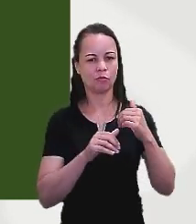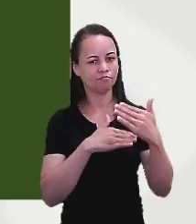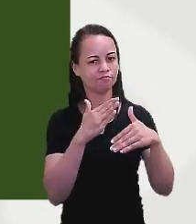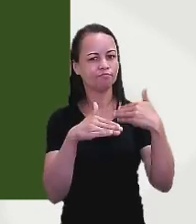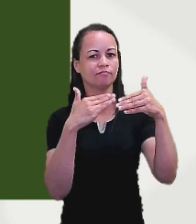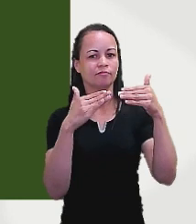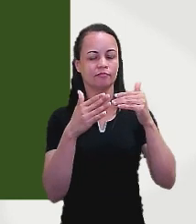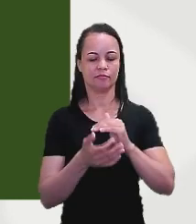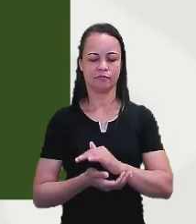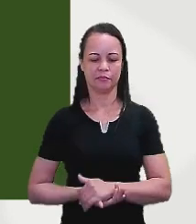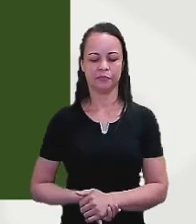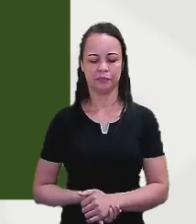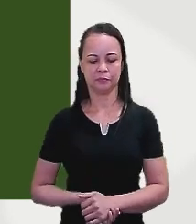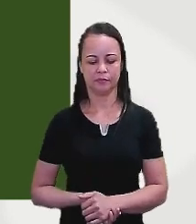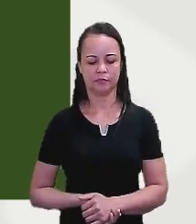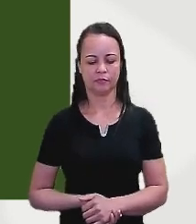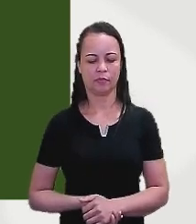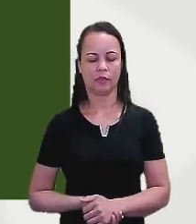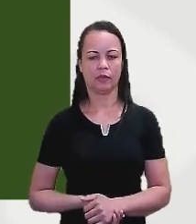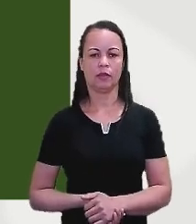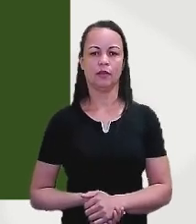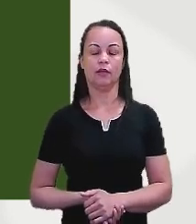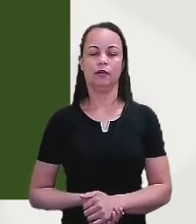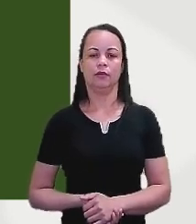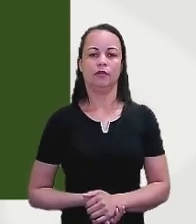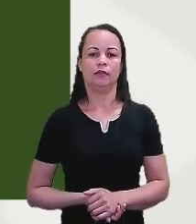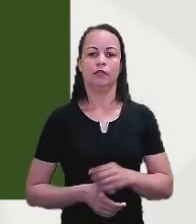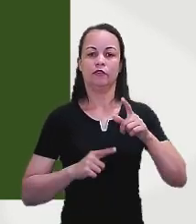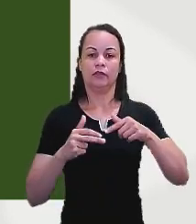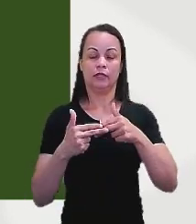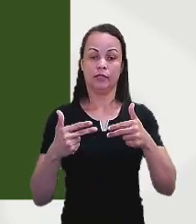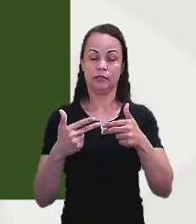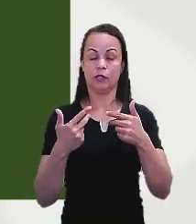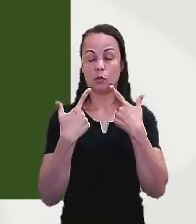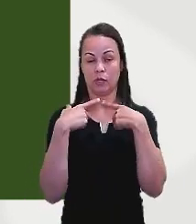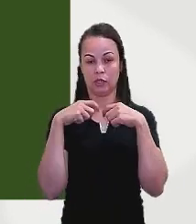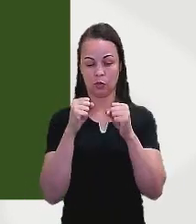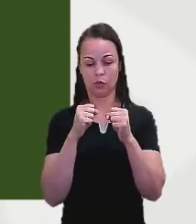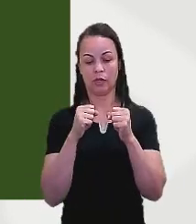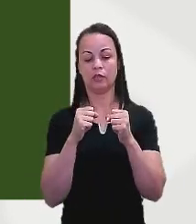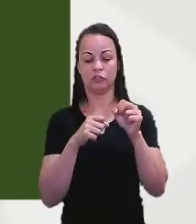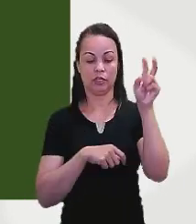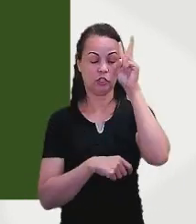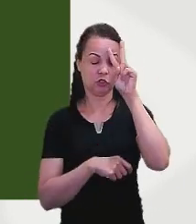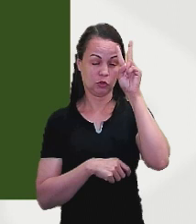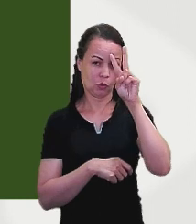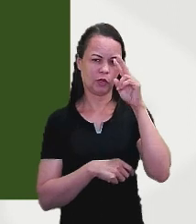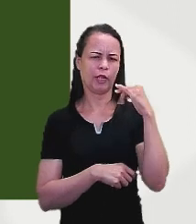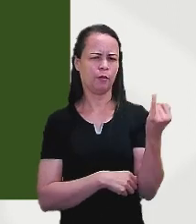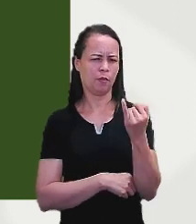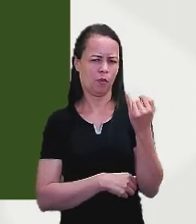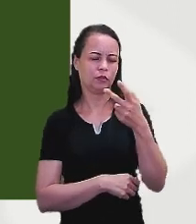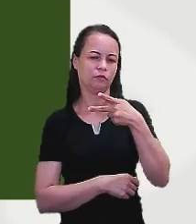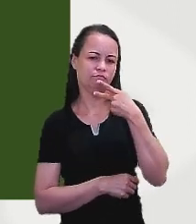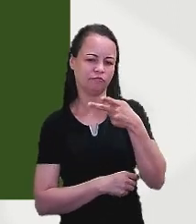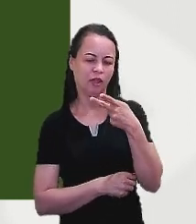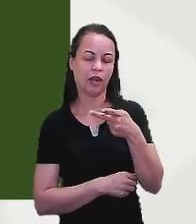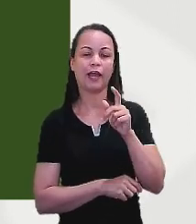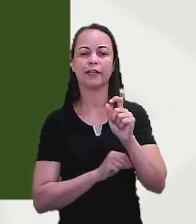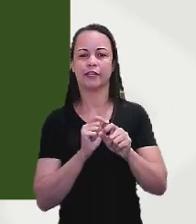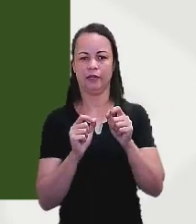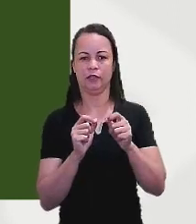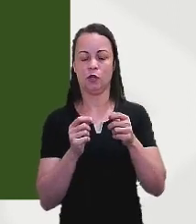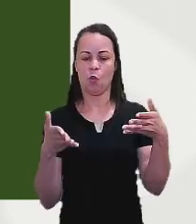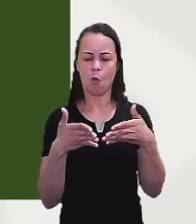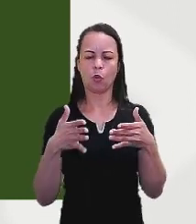evolução. A questão também da variação linguística histórica é bem importante falar sobre, hoje,